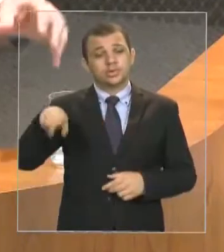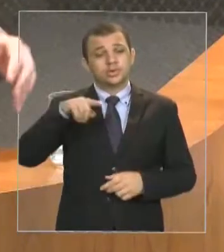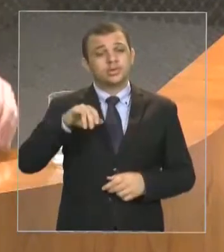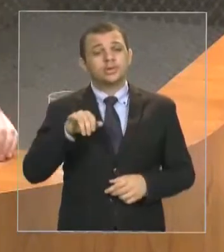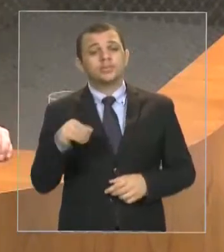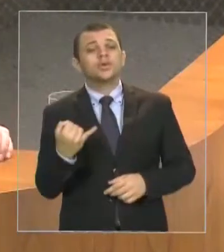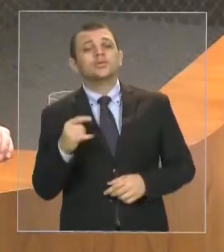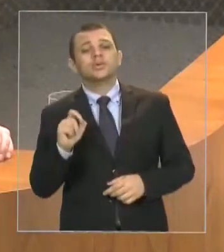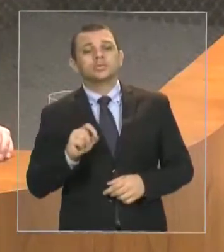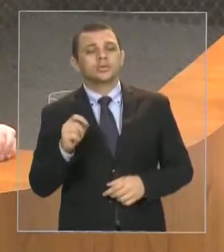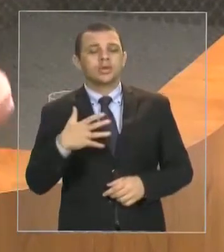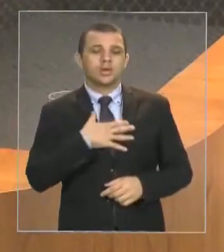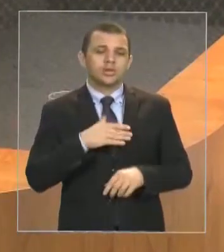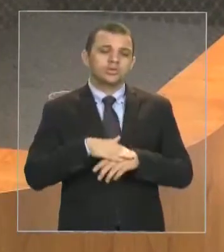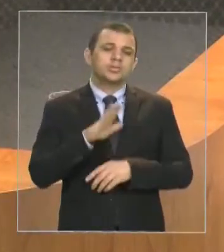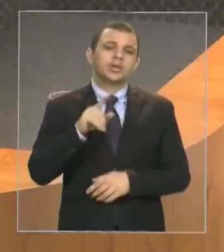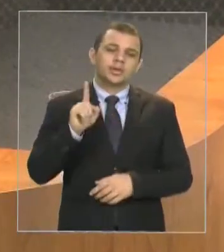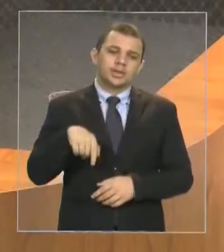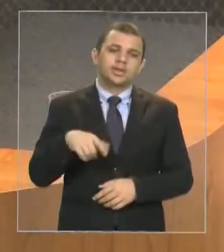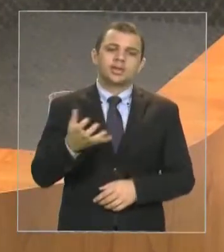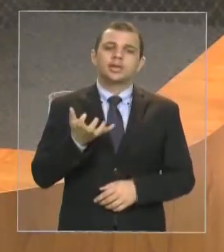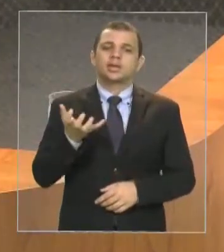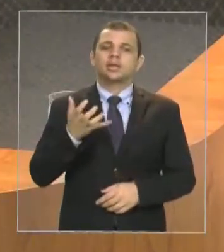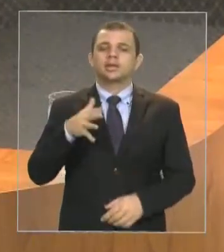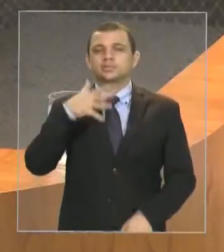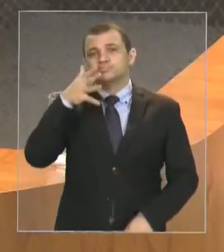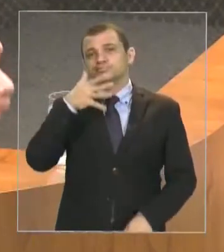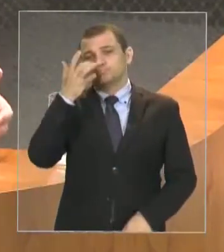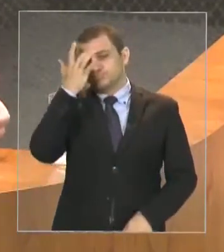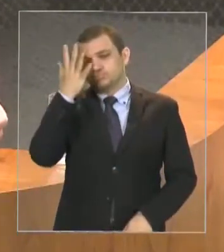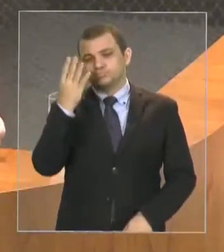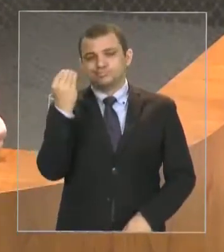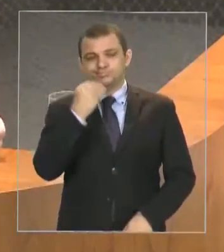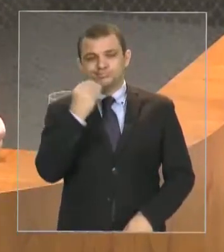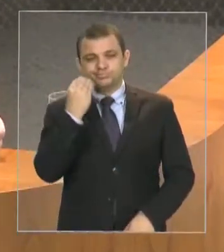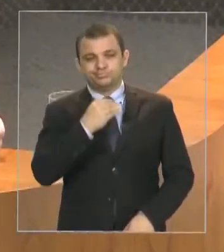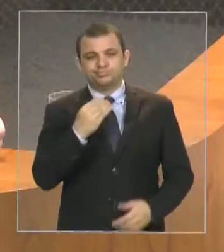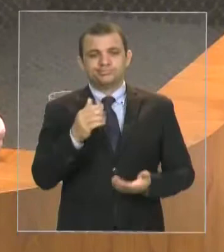discurso fácil, sem fundamentação, e depois saem.